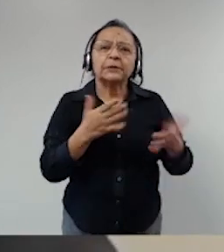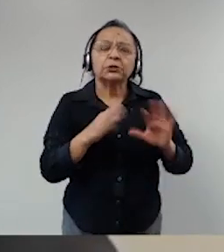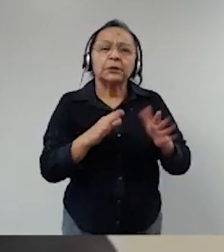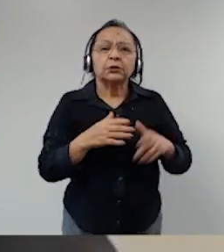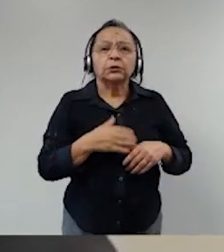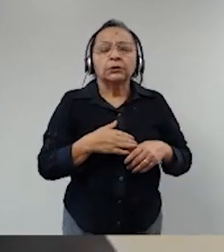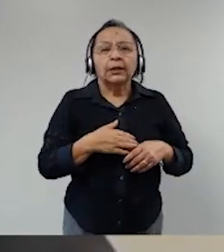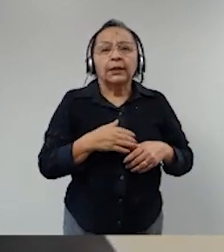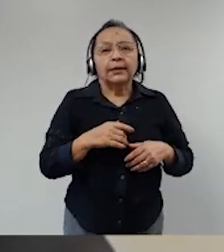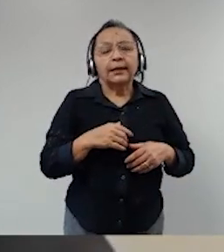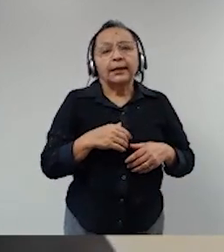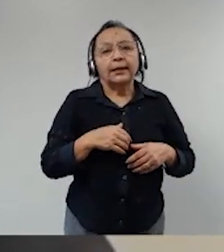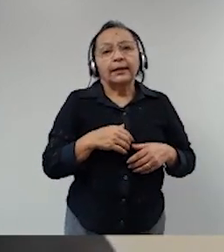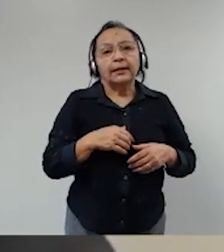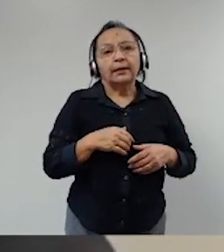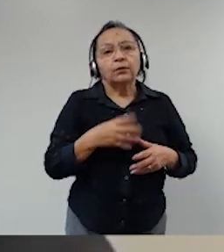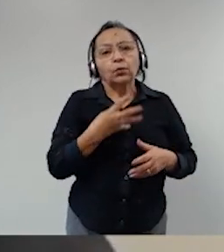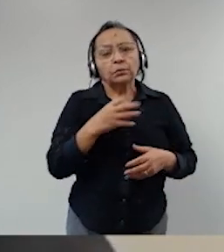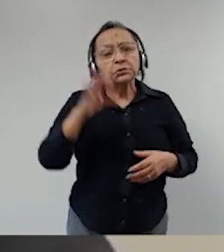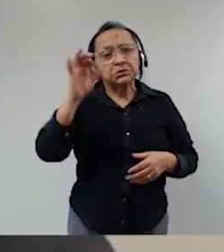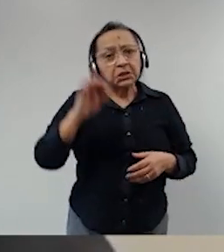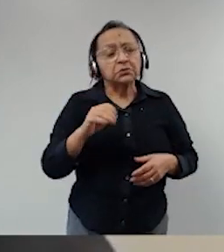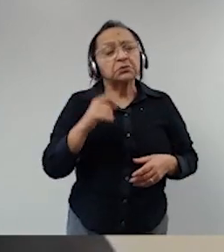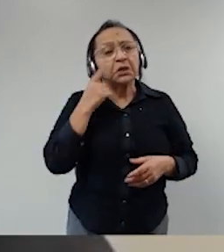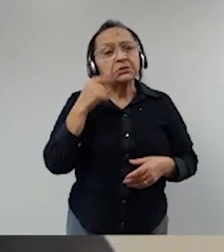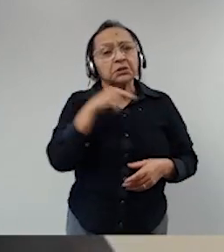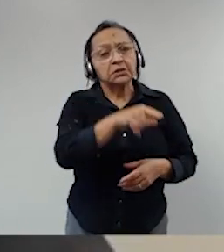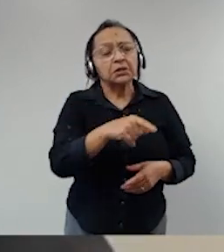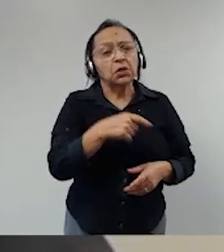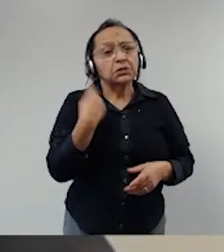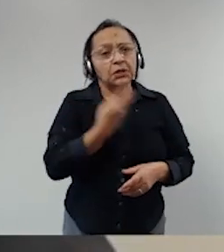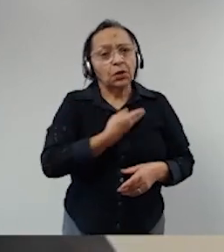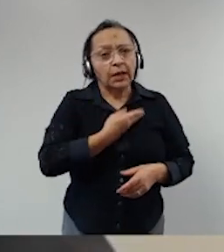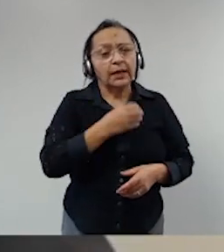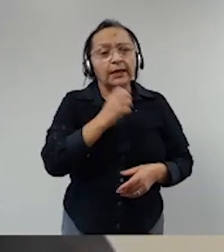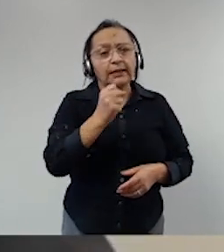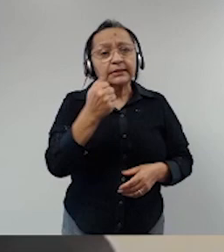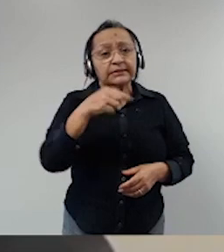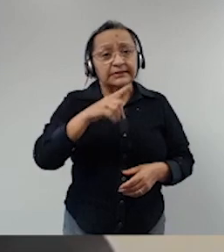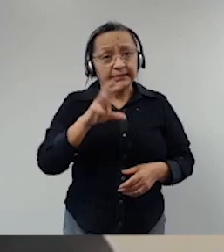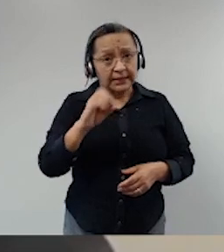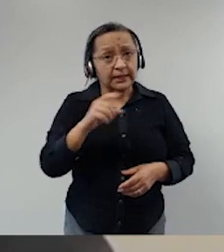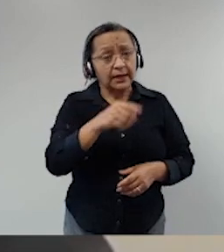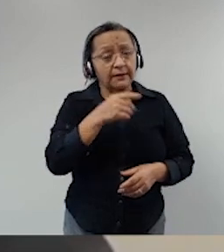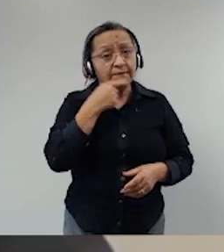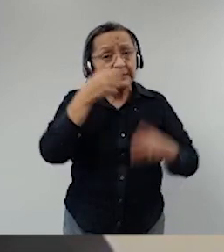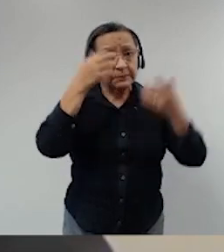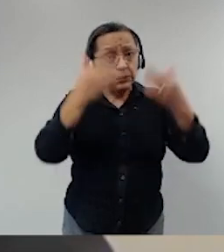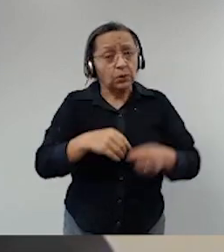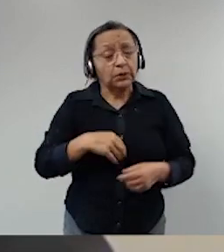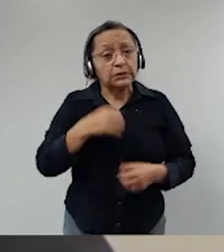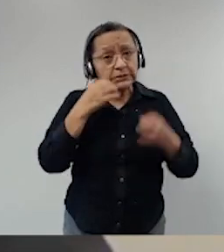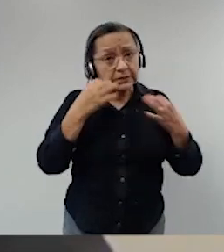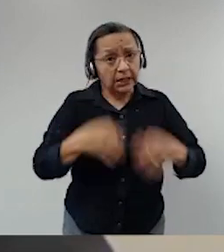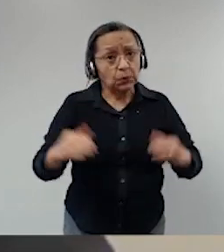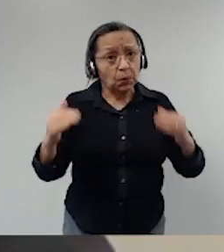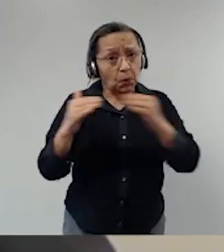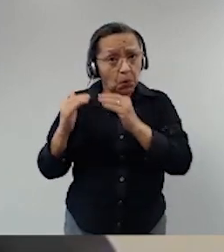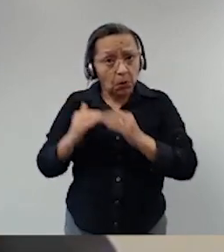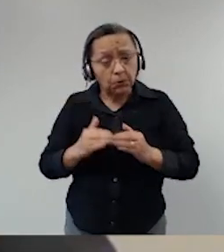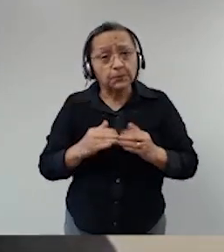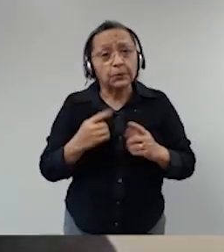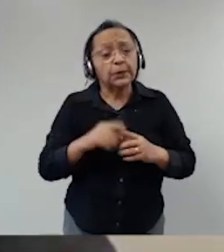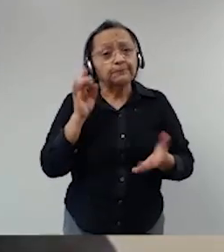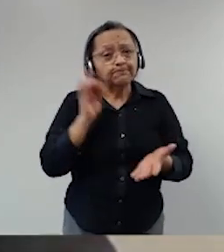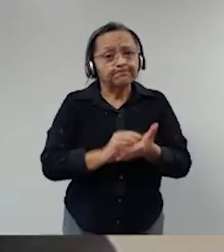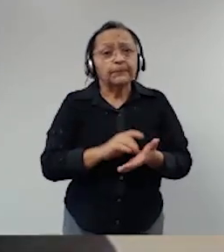colega Sandra Guevara e uma das coisas que pensei é que, de facto, há muitas coisas que se podem fazer